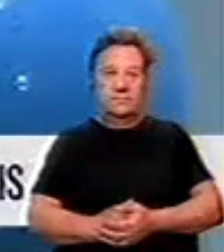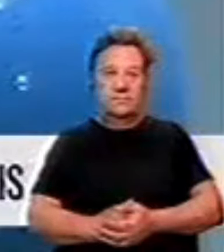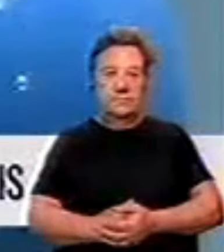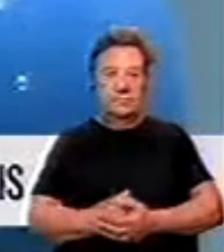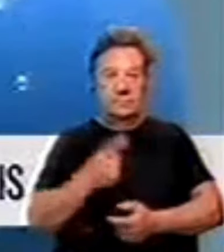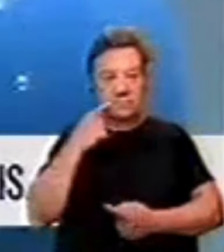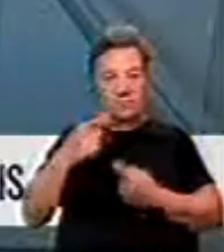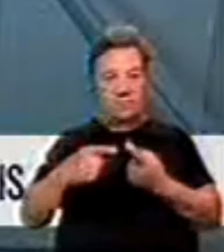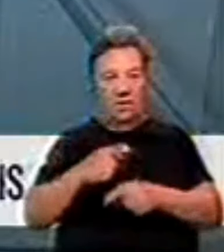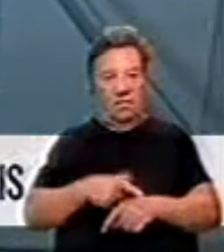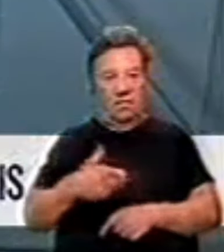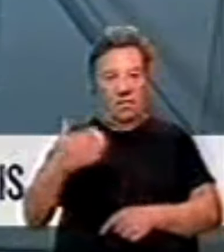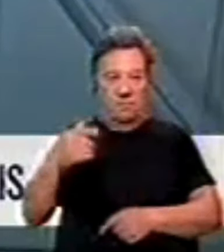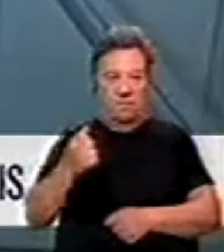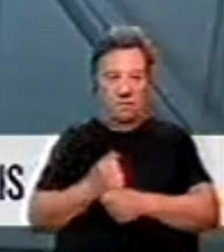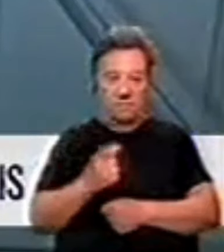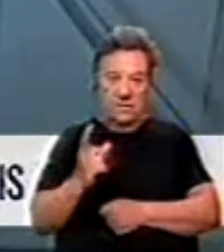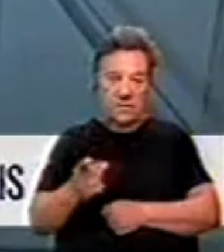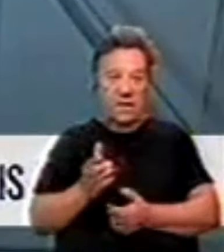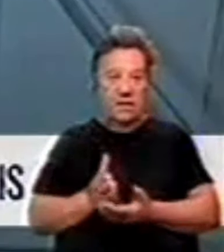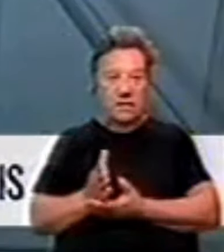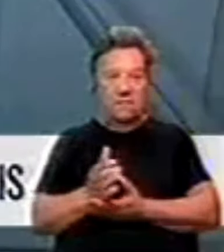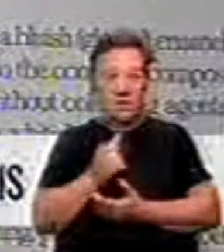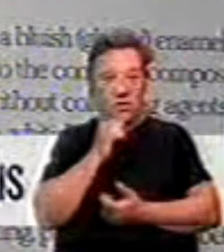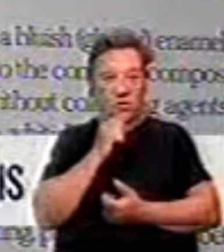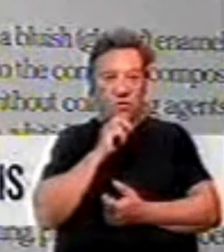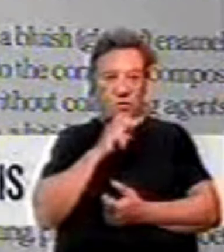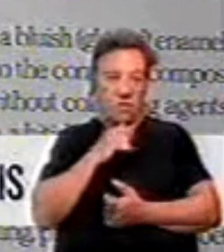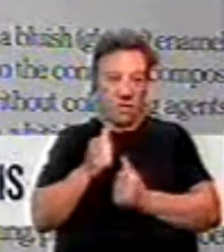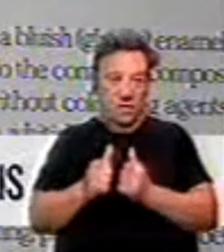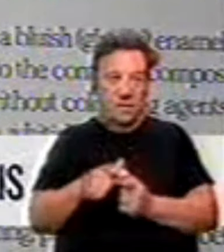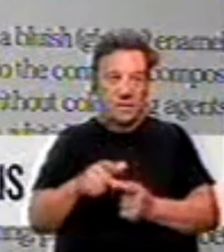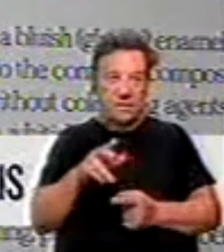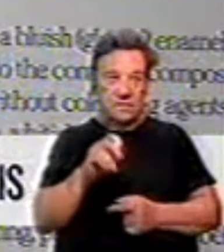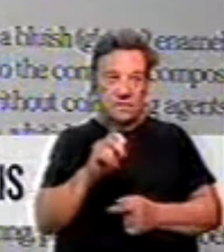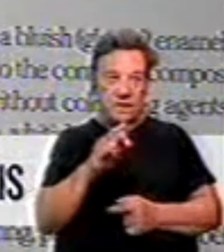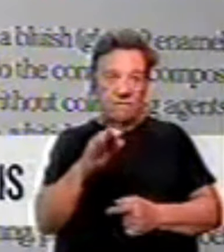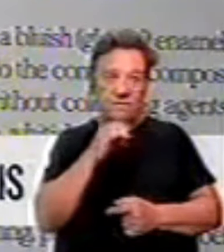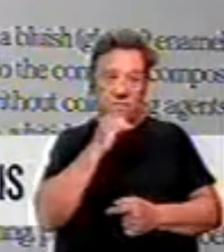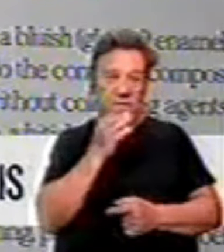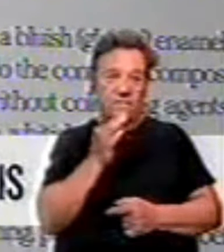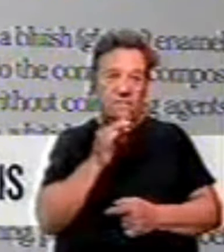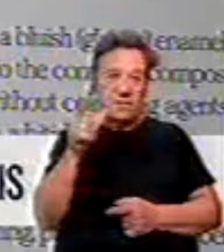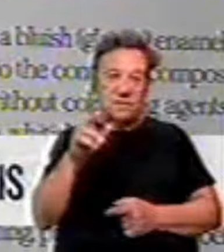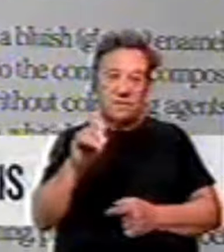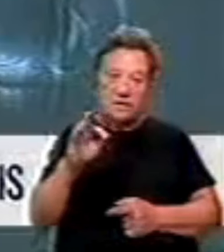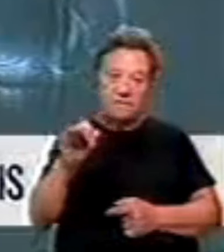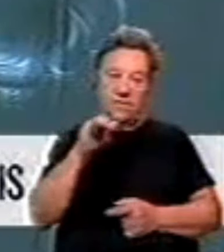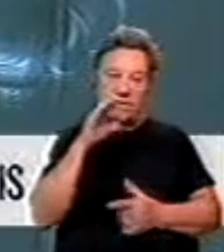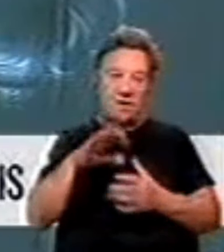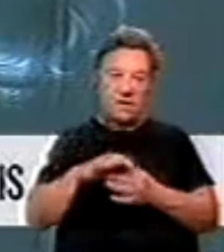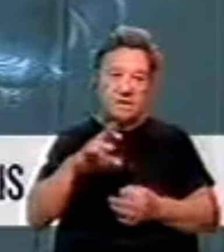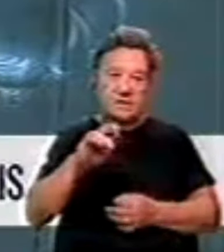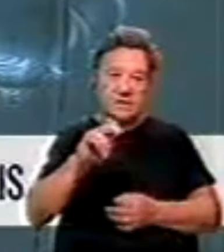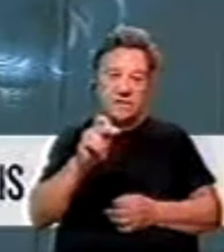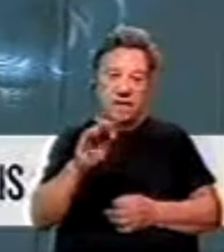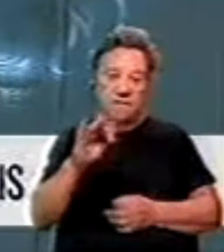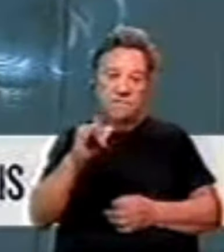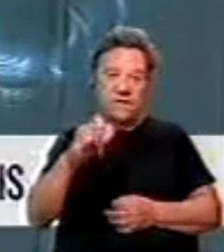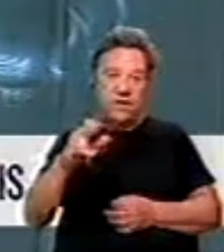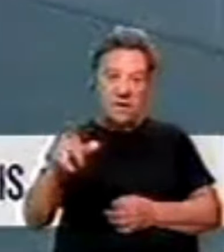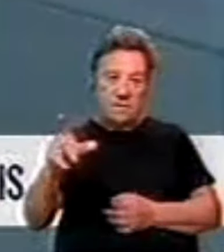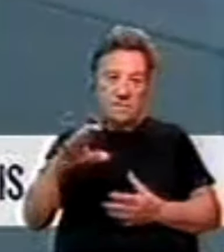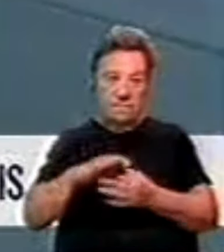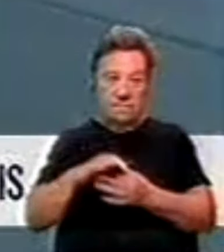É uma viagem no tempo que se faz através da cor. Safra vem da palavra francesa safra, que está associada a safira, e